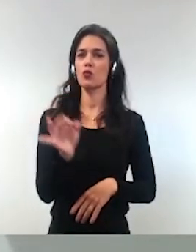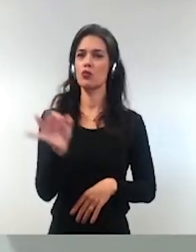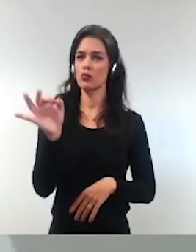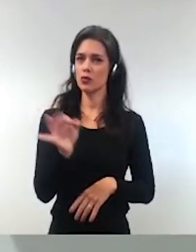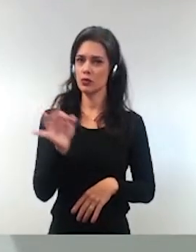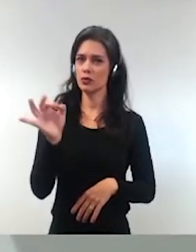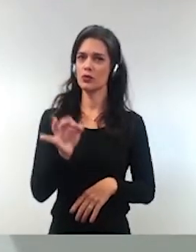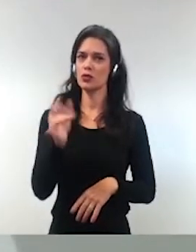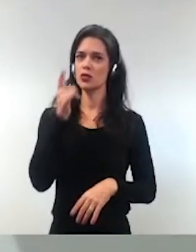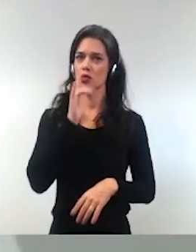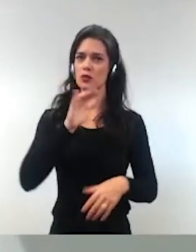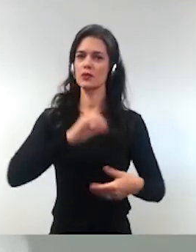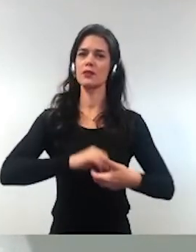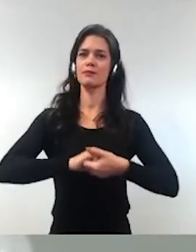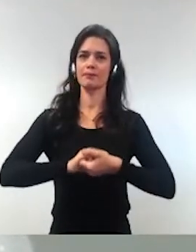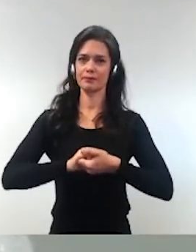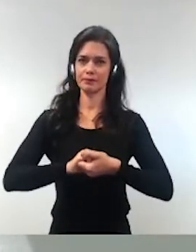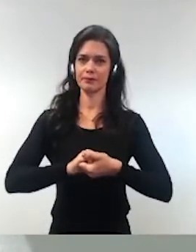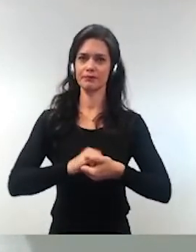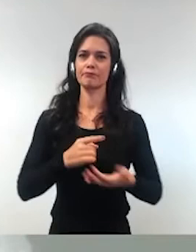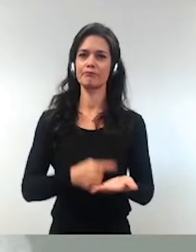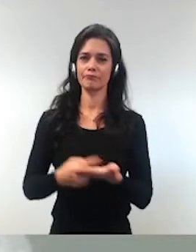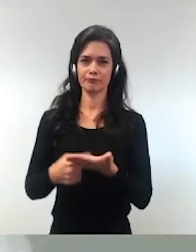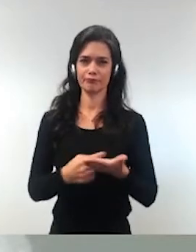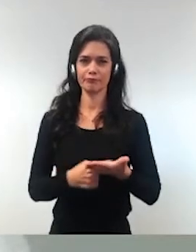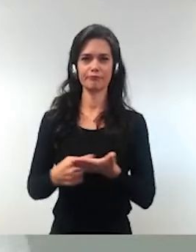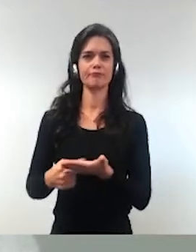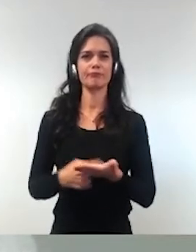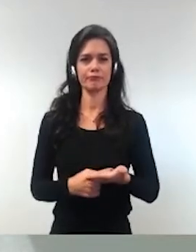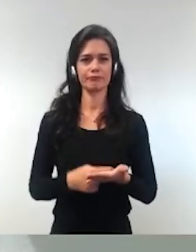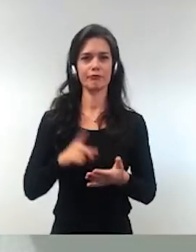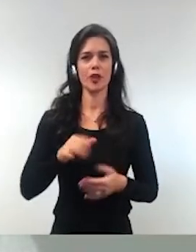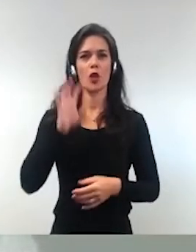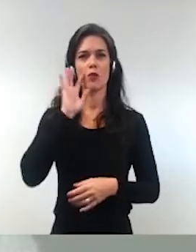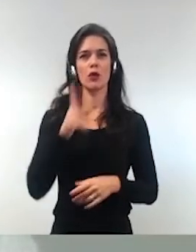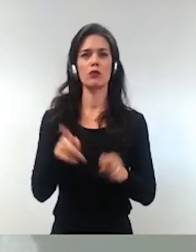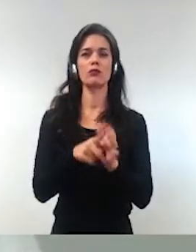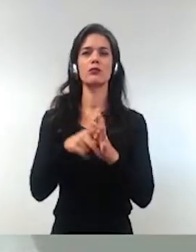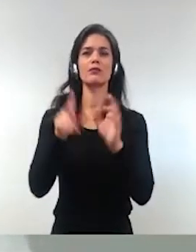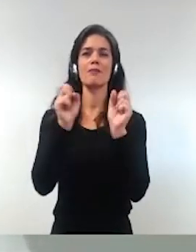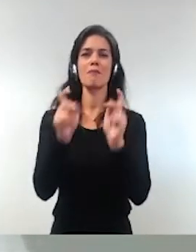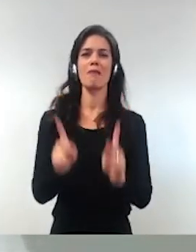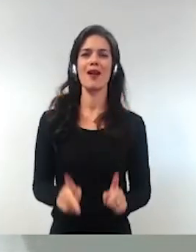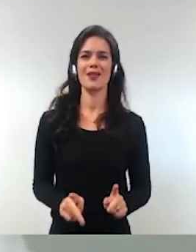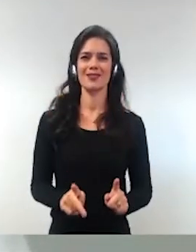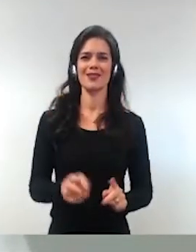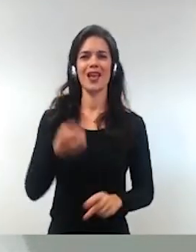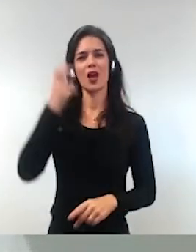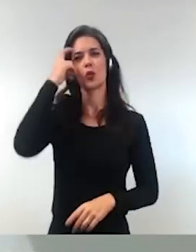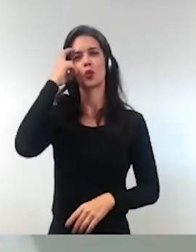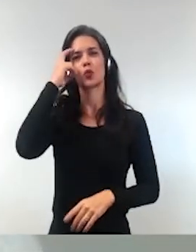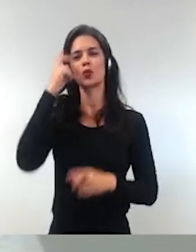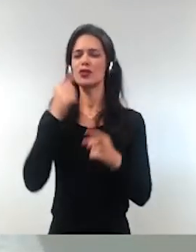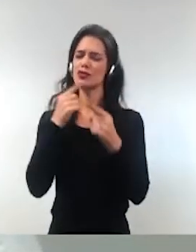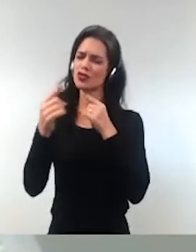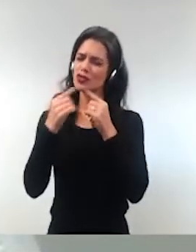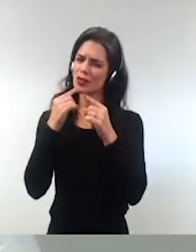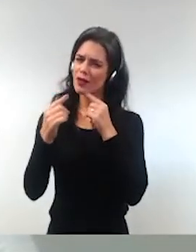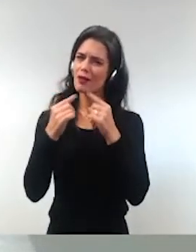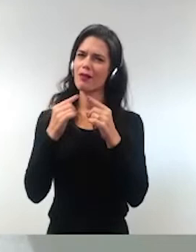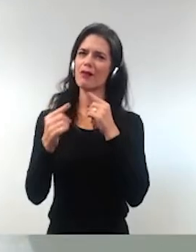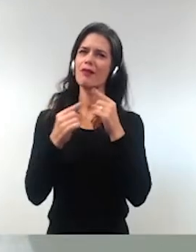39,1% de conciliação. É uma ideia da cultura da paz, da cultura do diálogo,